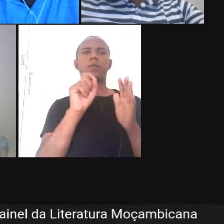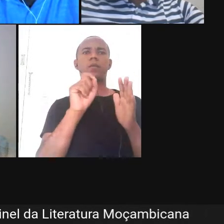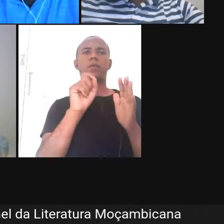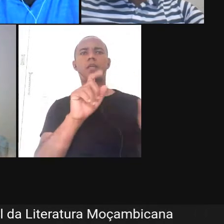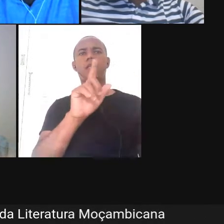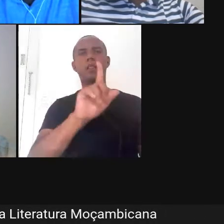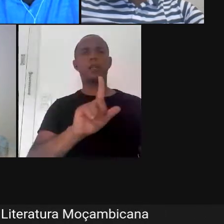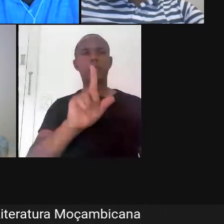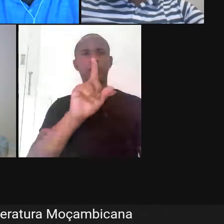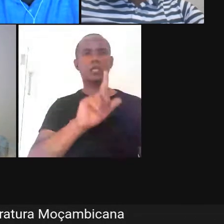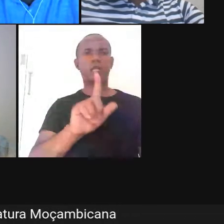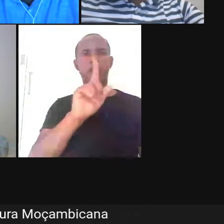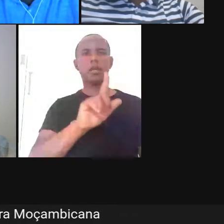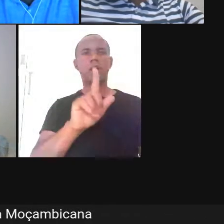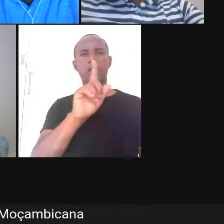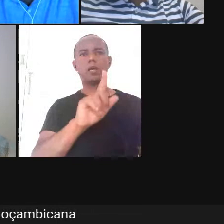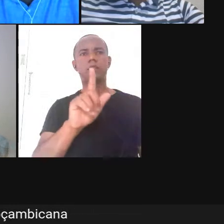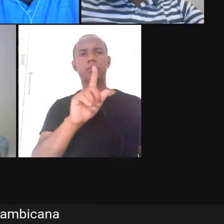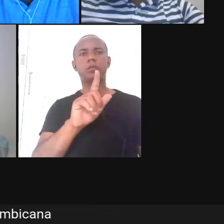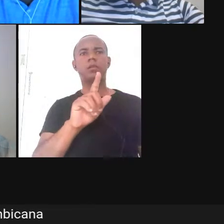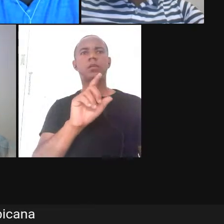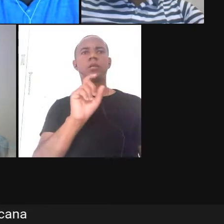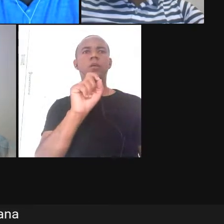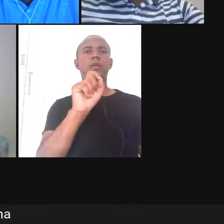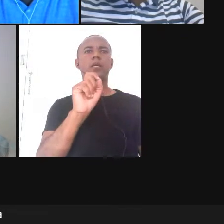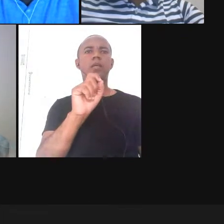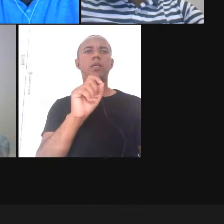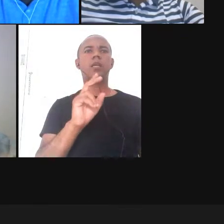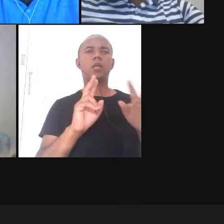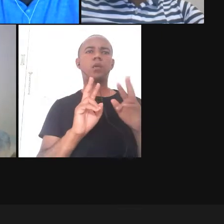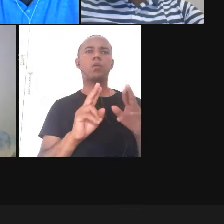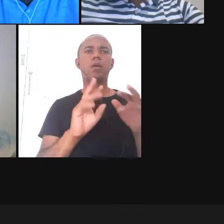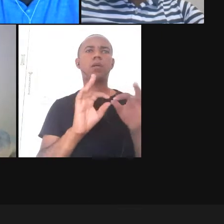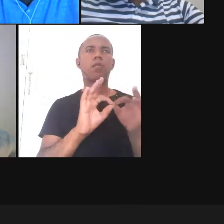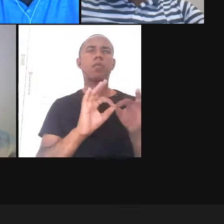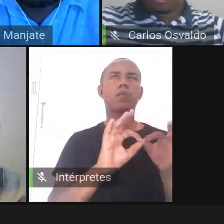eles procuram estabelecer uma espécie de distanciamento.